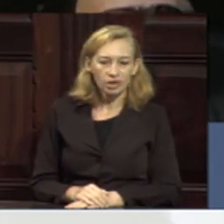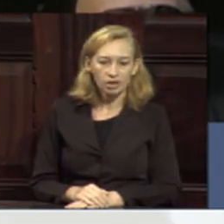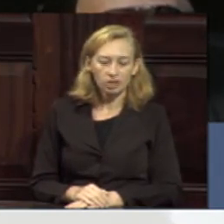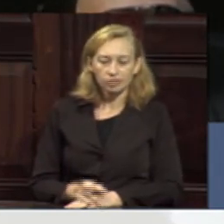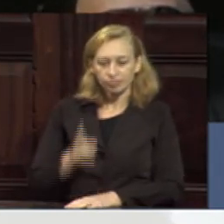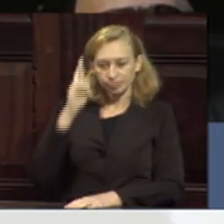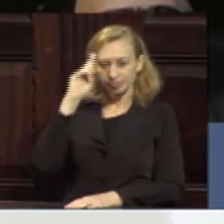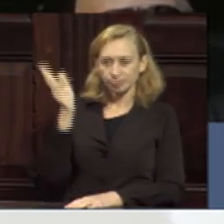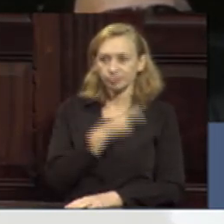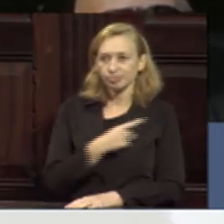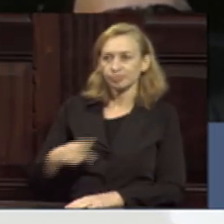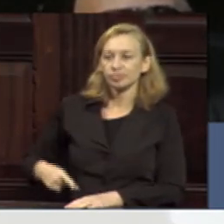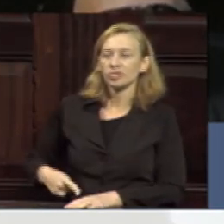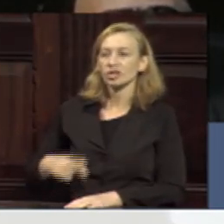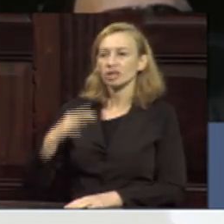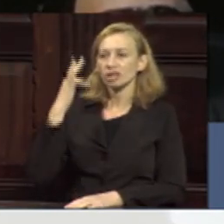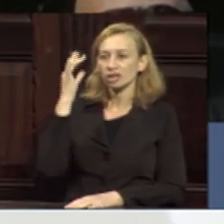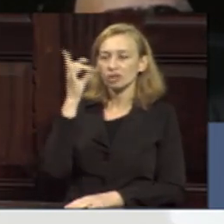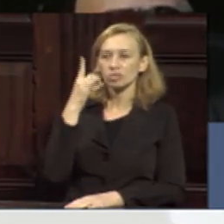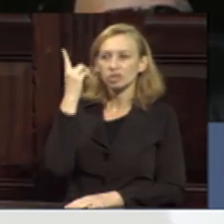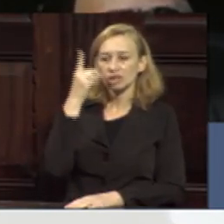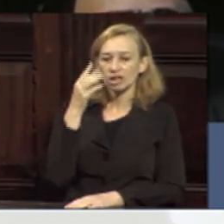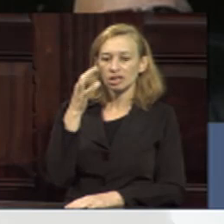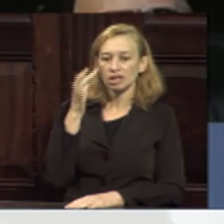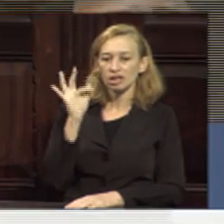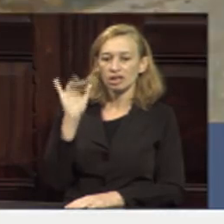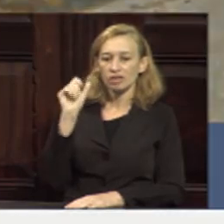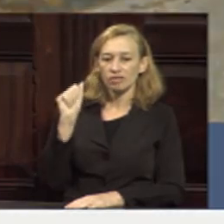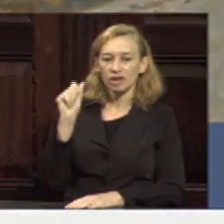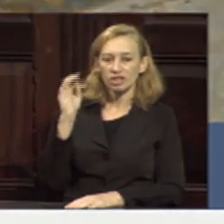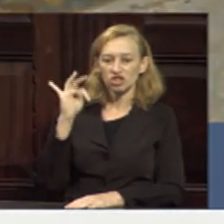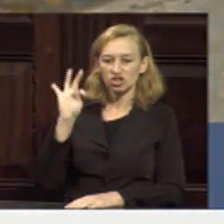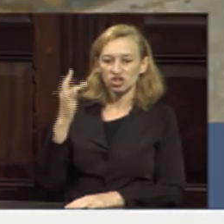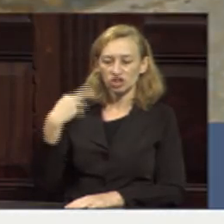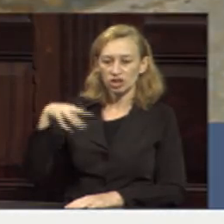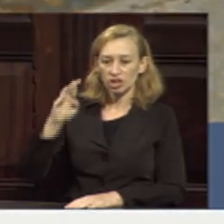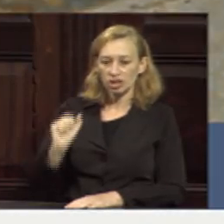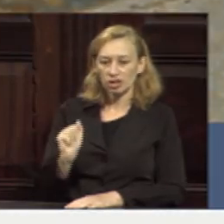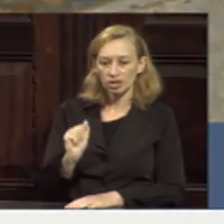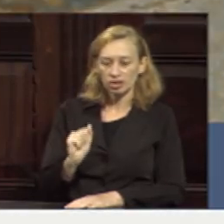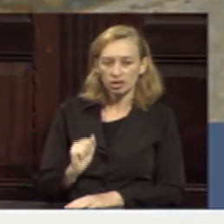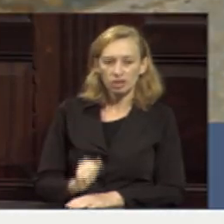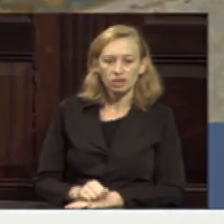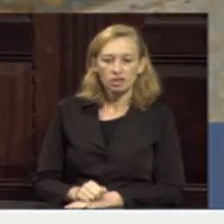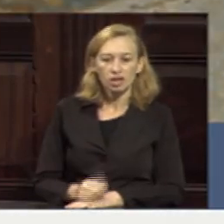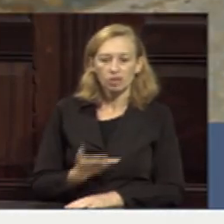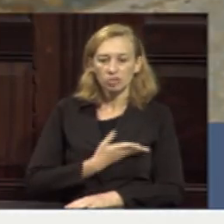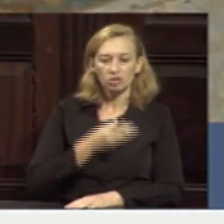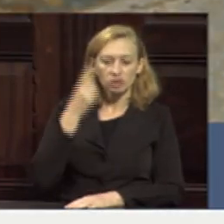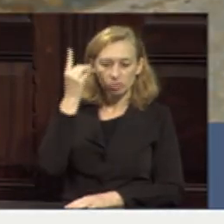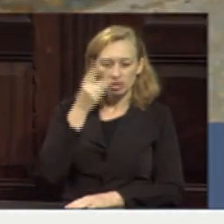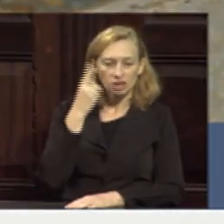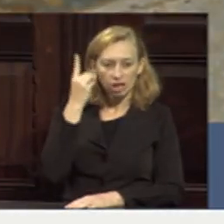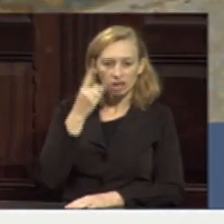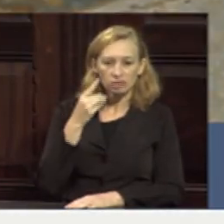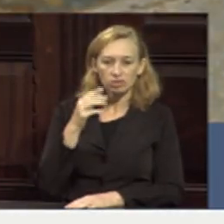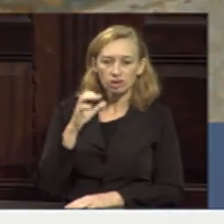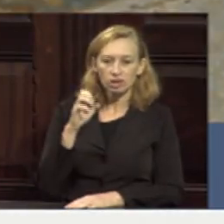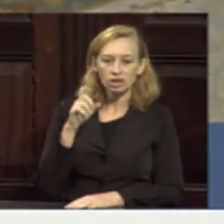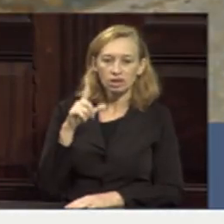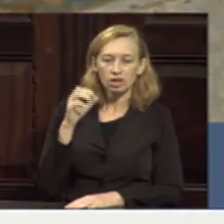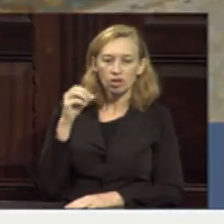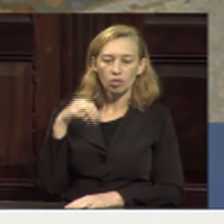Senhora presidente, deputada Fatinha, querido amigo deputado Eliomar